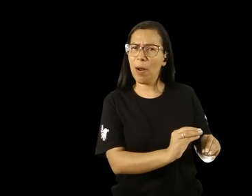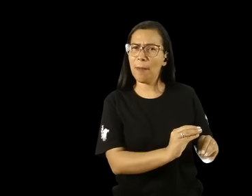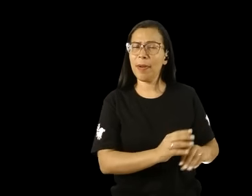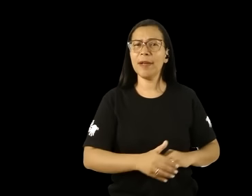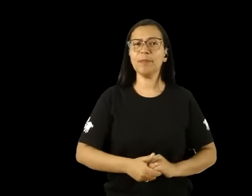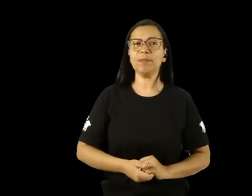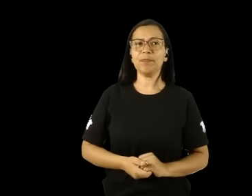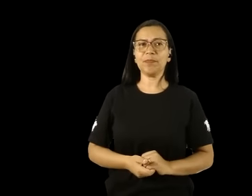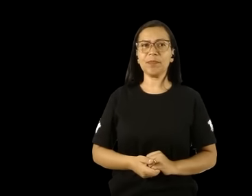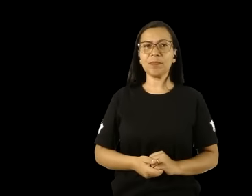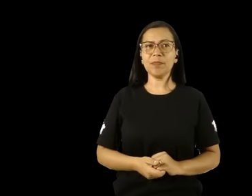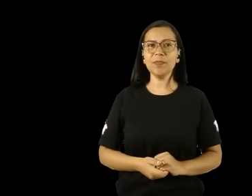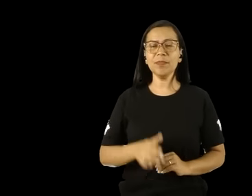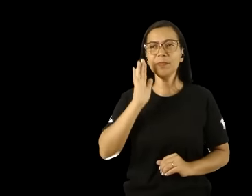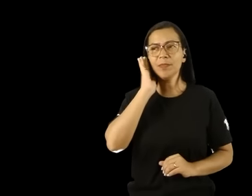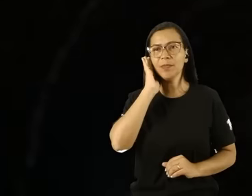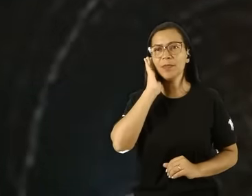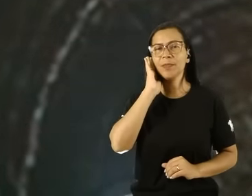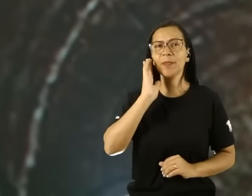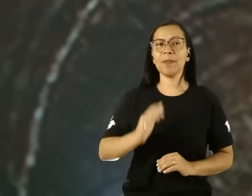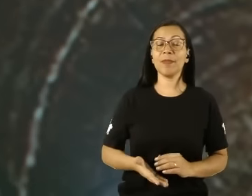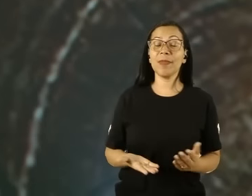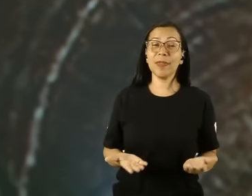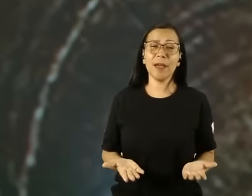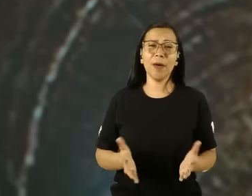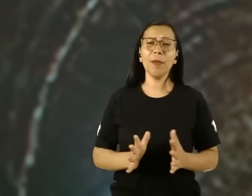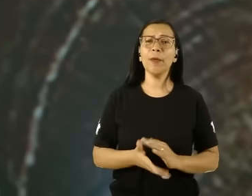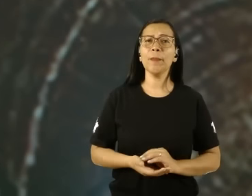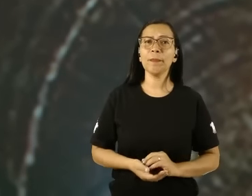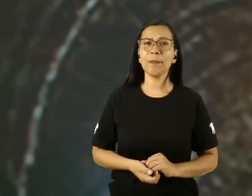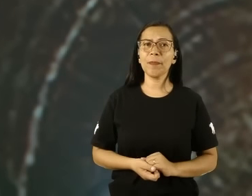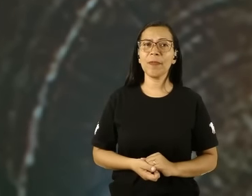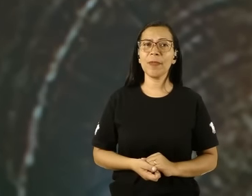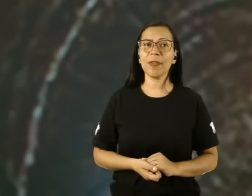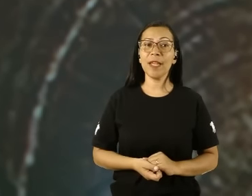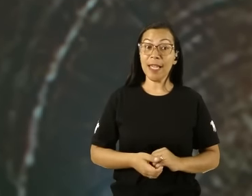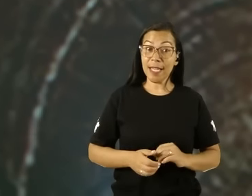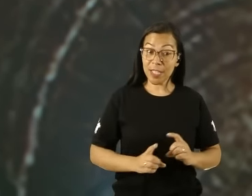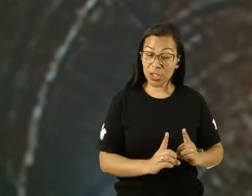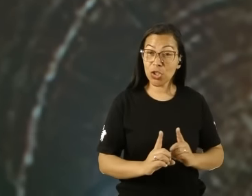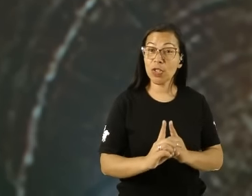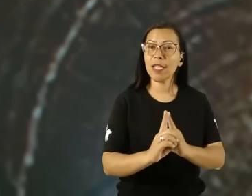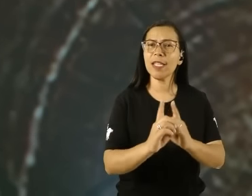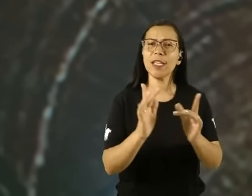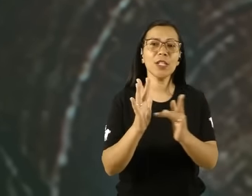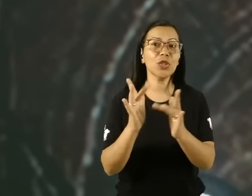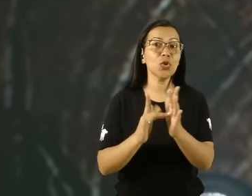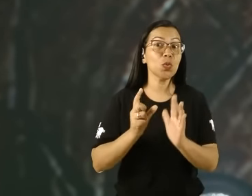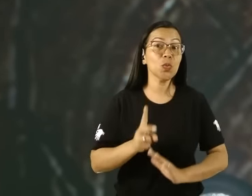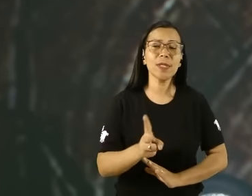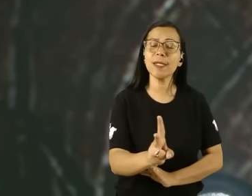igreja, na ceia. Não, eles saíram de casa para não voltar mais. Eles largaram